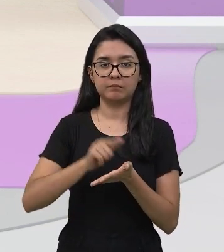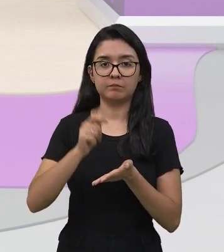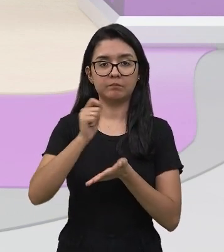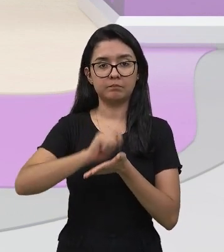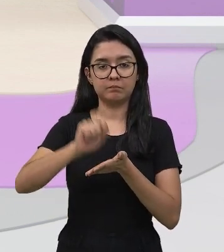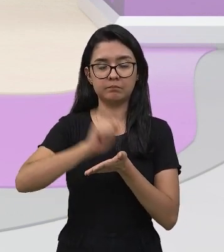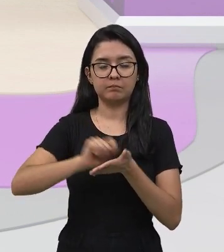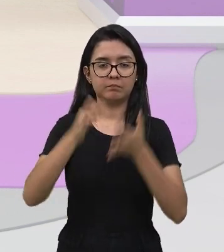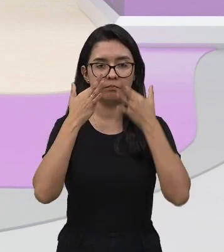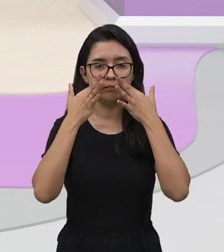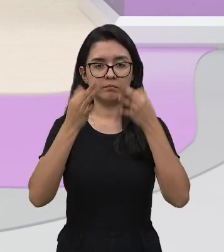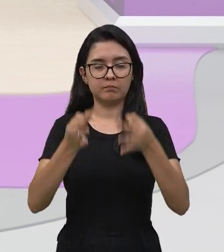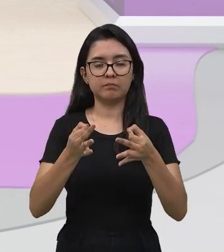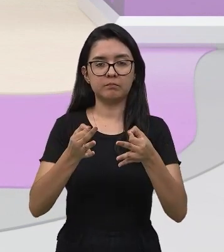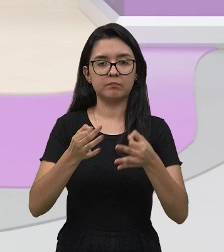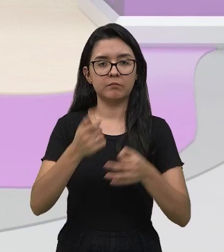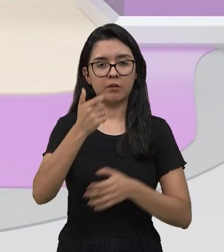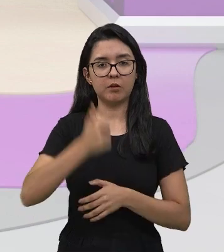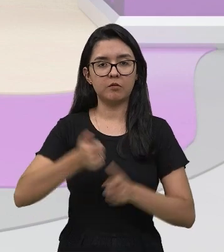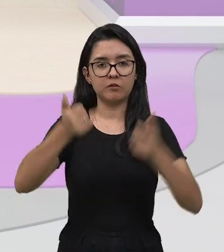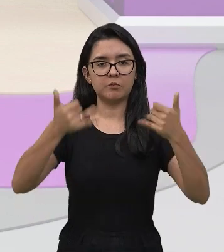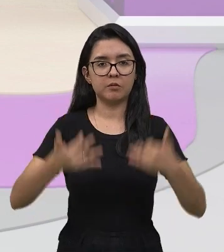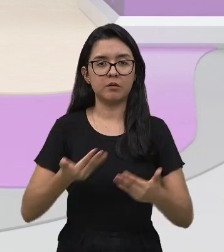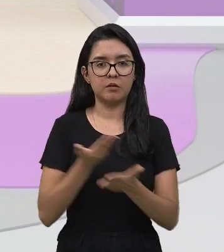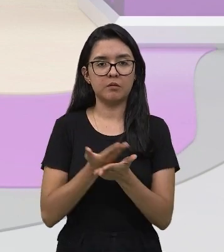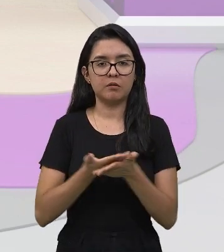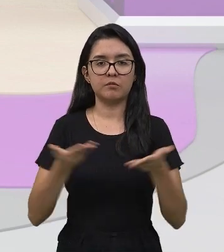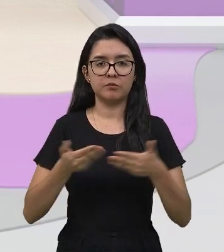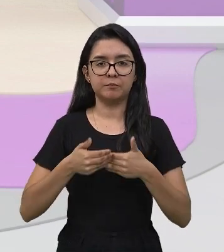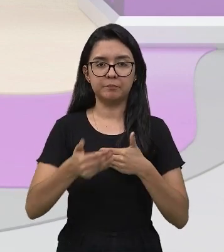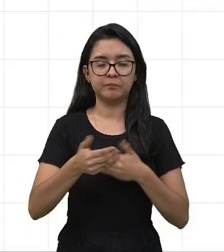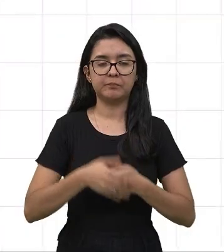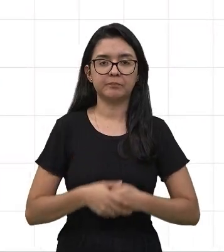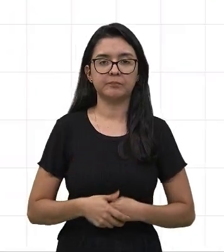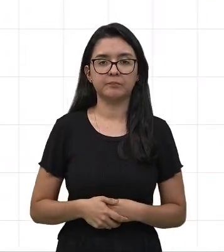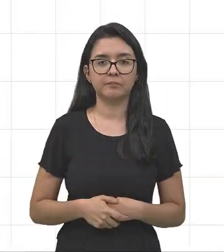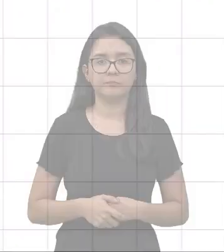e fica atento que o professor vai falar aqui para você e vamos à aula.